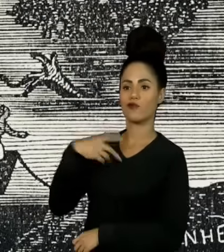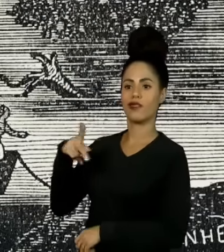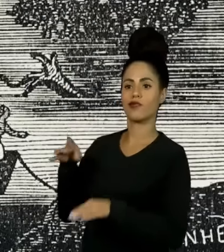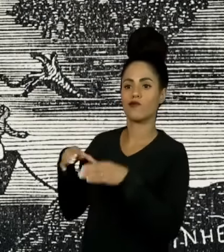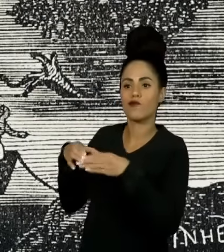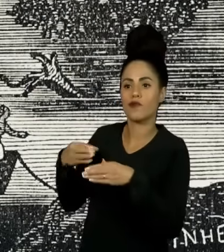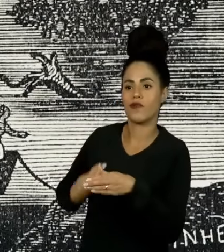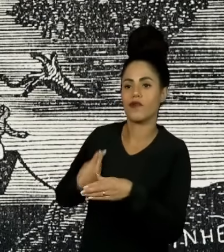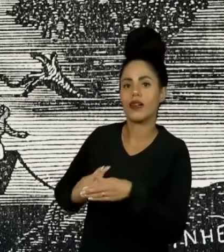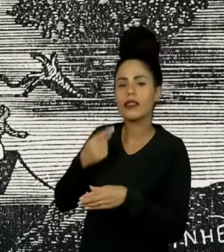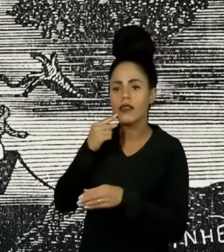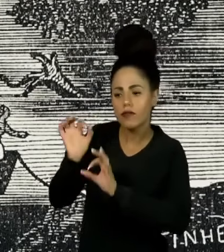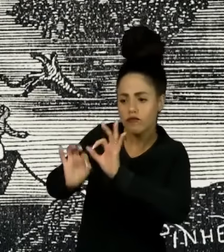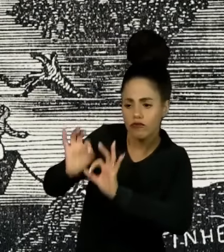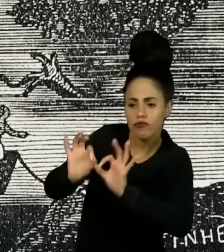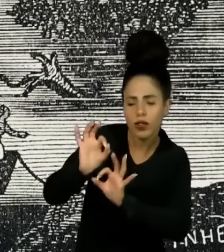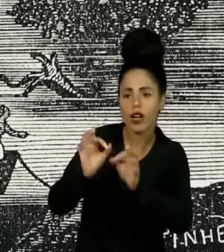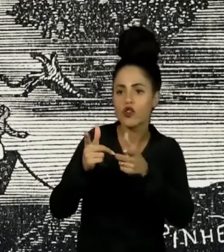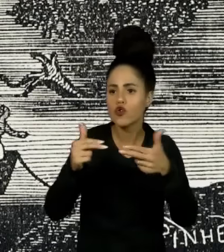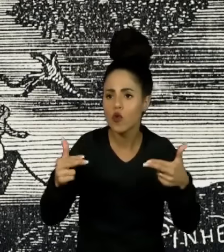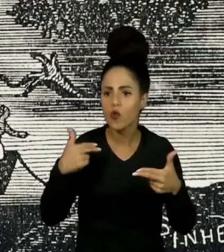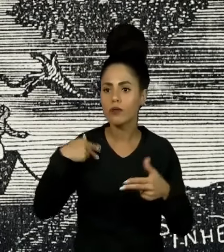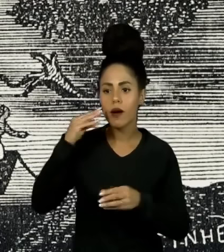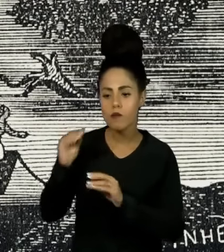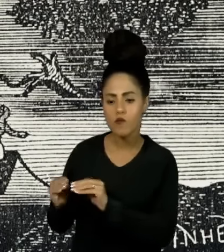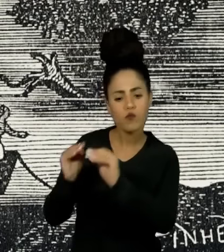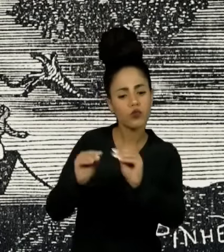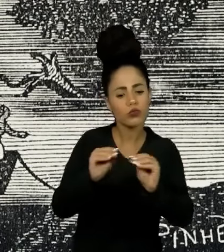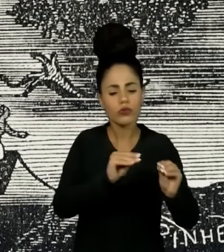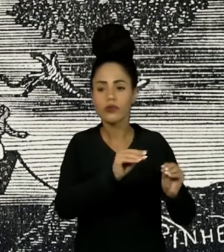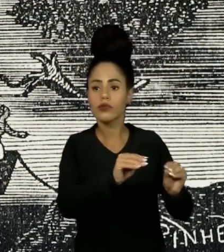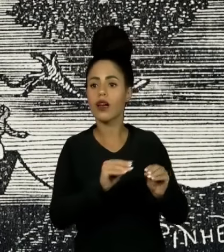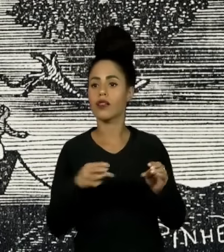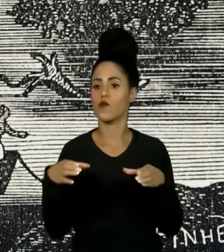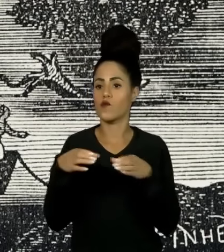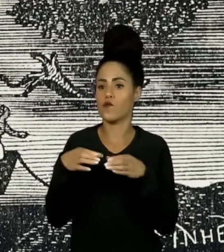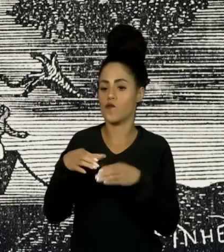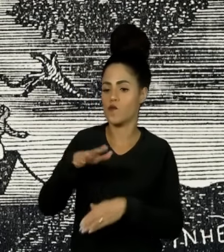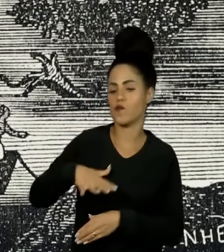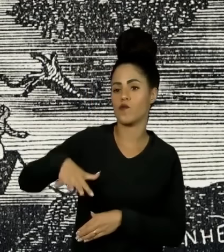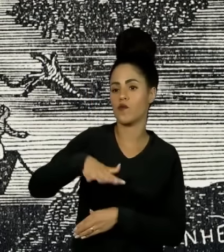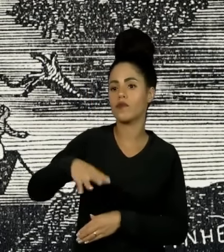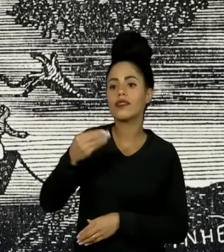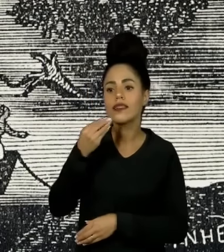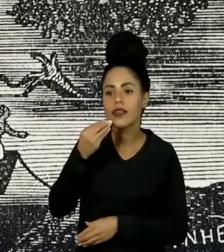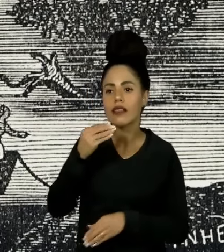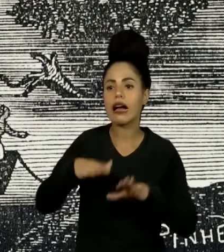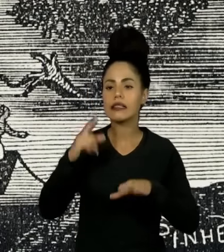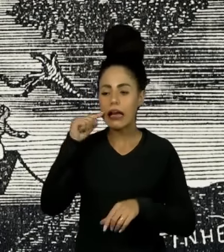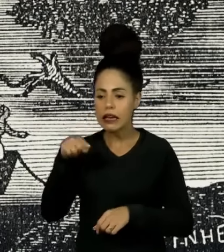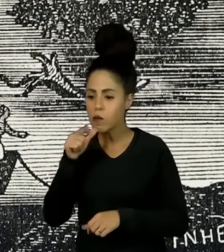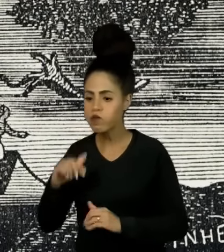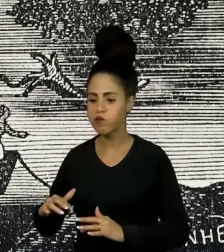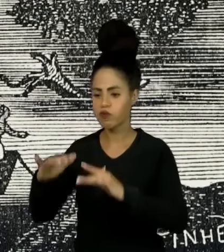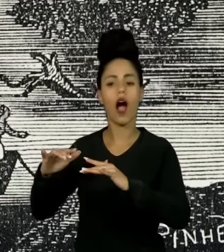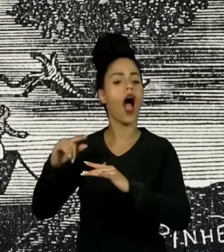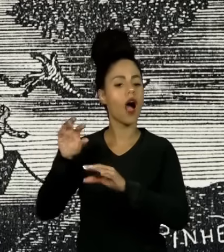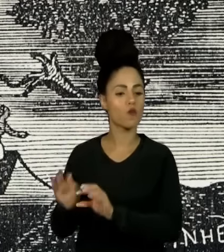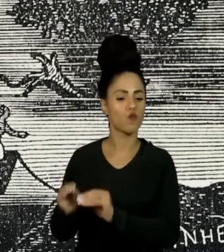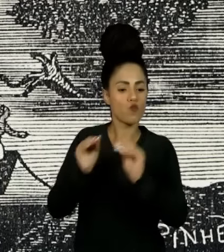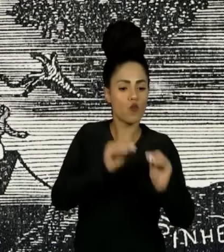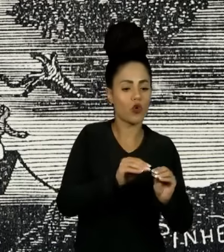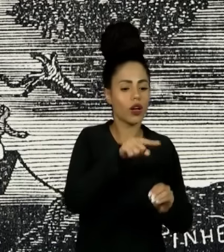eles poderiam planejar o seu deslocamento para as áreas que ficavam mais secas, e mesmo aqueles que passavam todo o